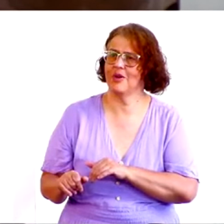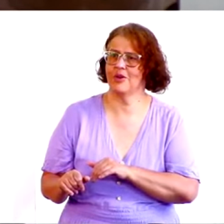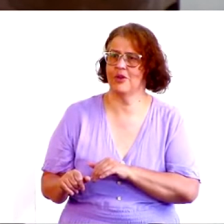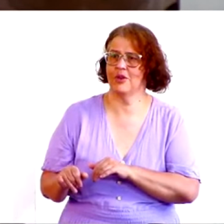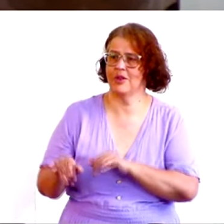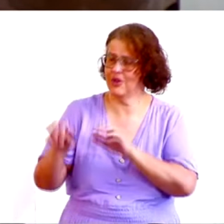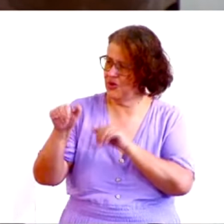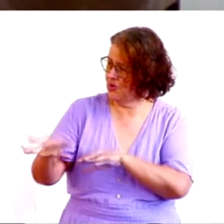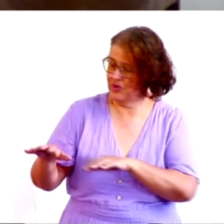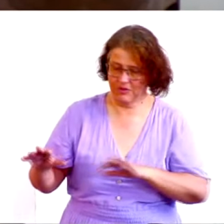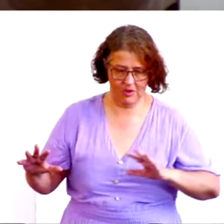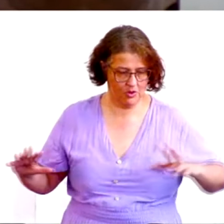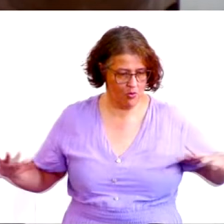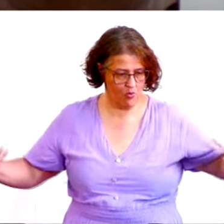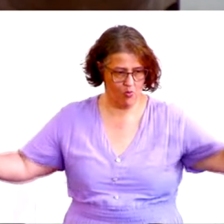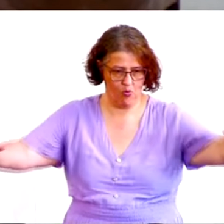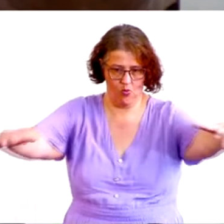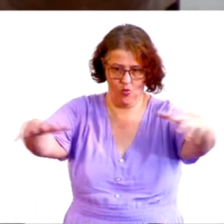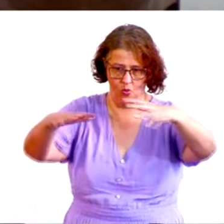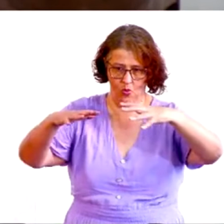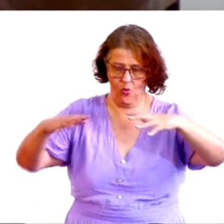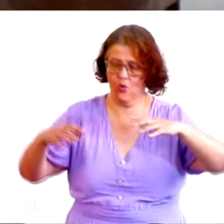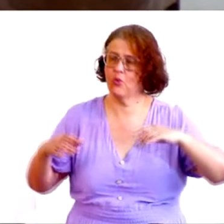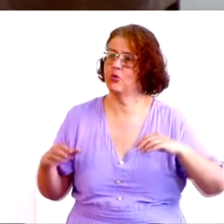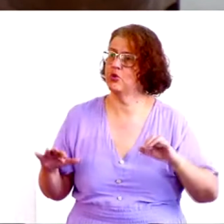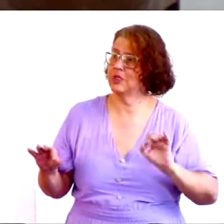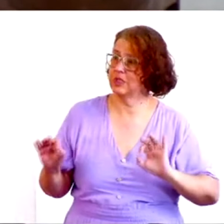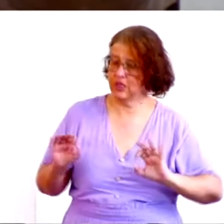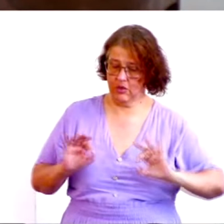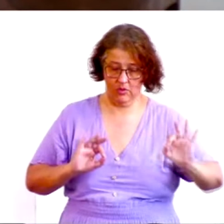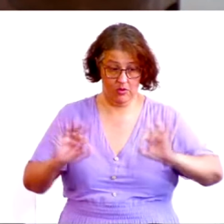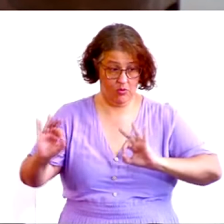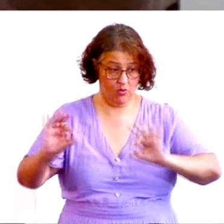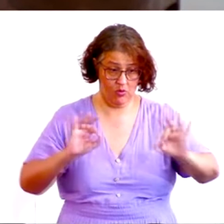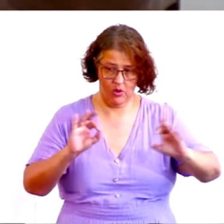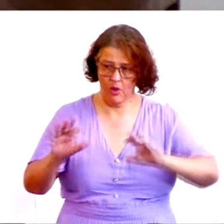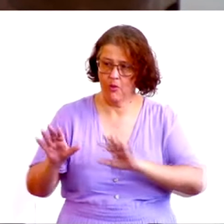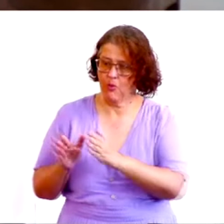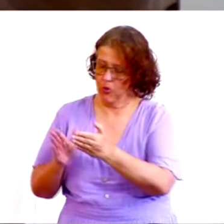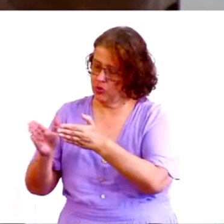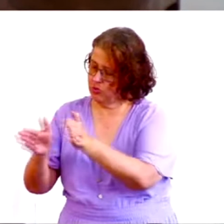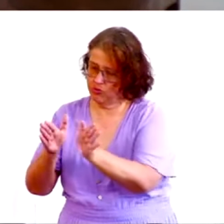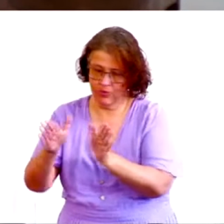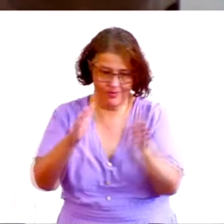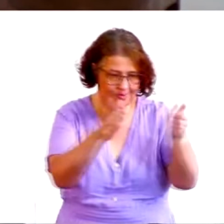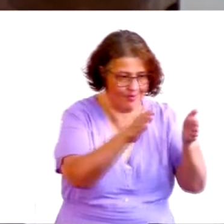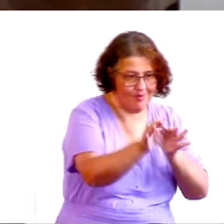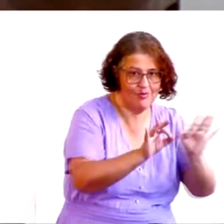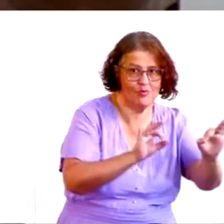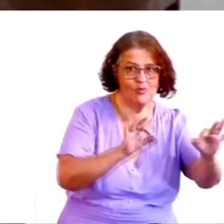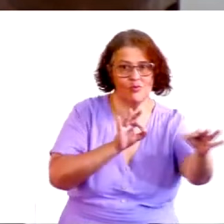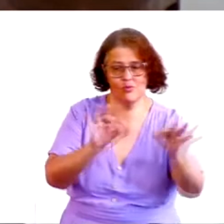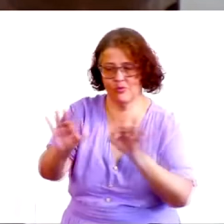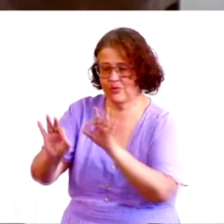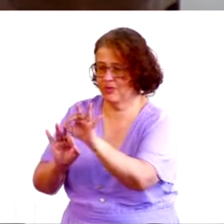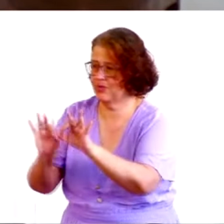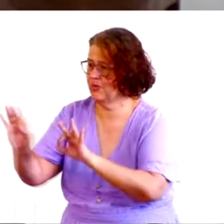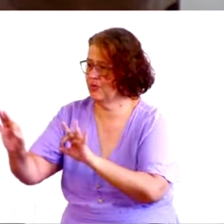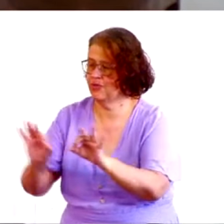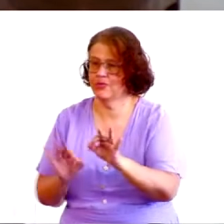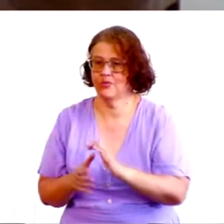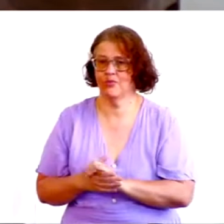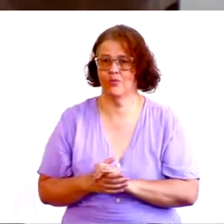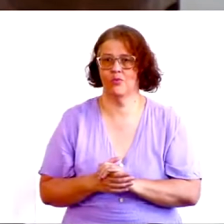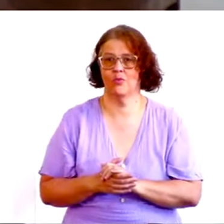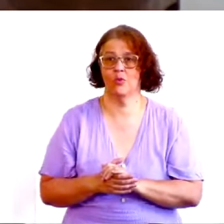estrategicamente o tempo inteiro o mundo ao redor das 12 tribos de Judá estavam incomodadas com a presença